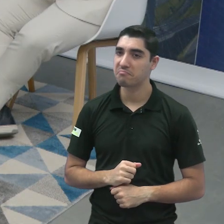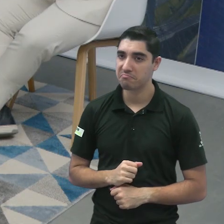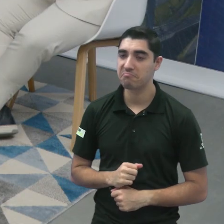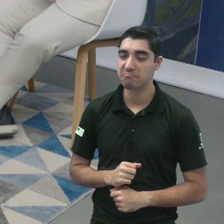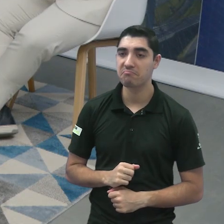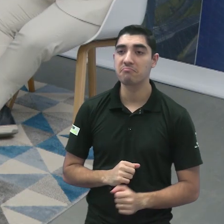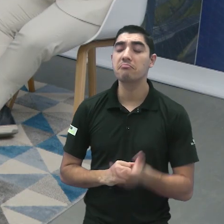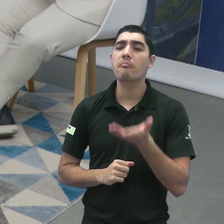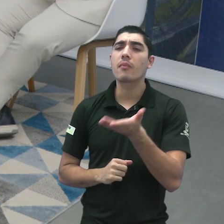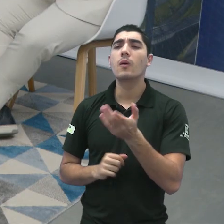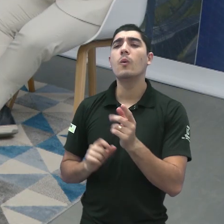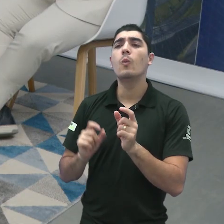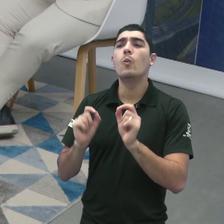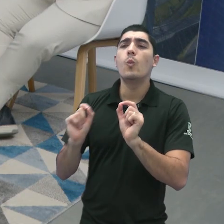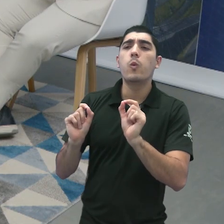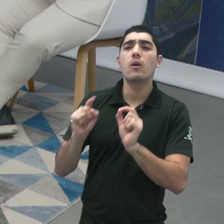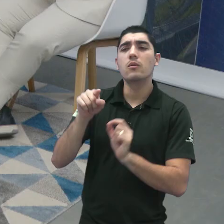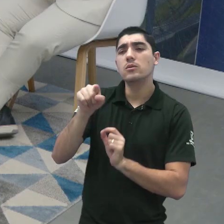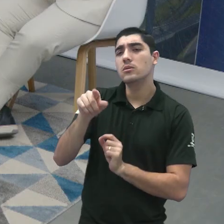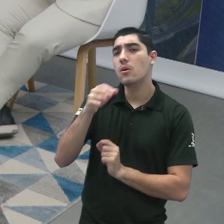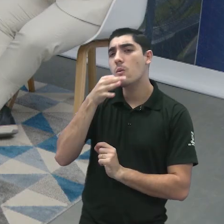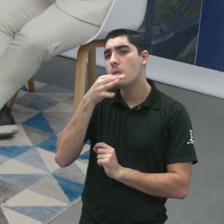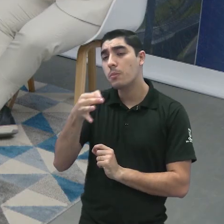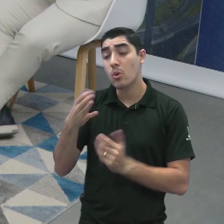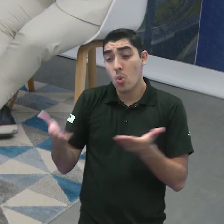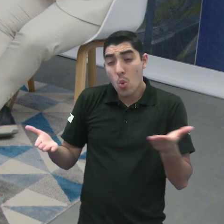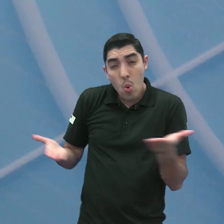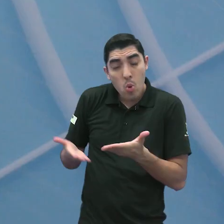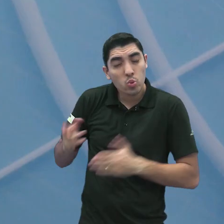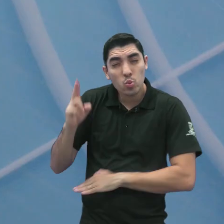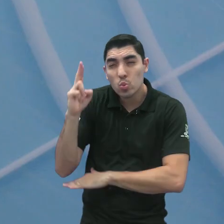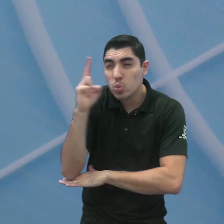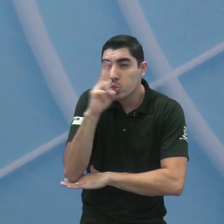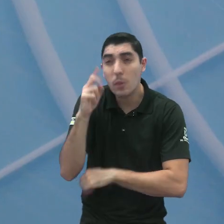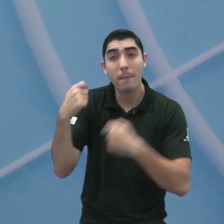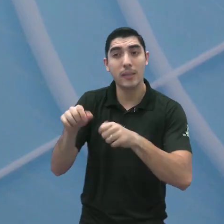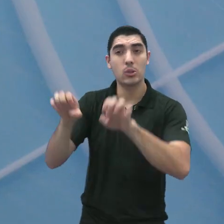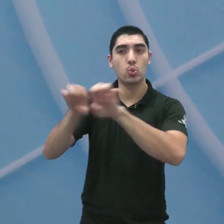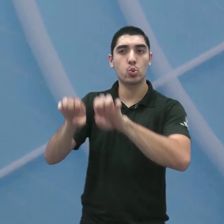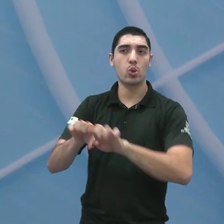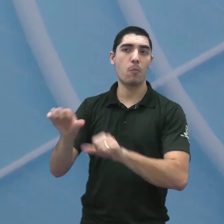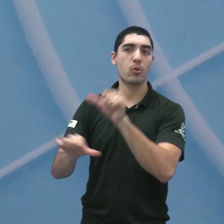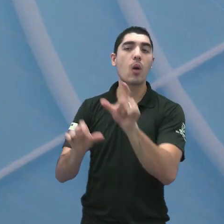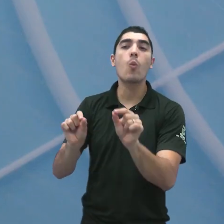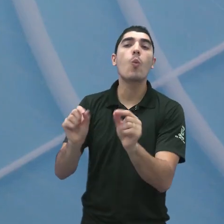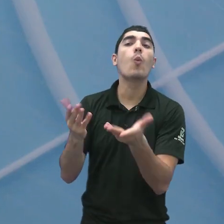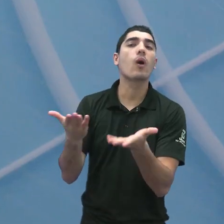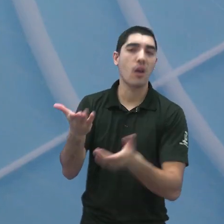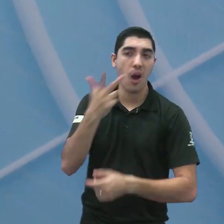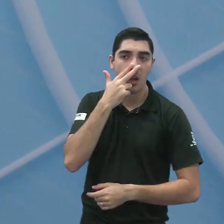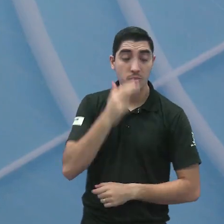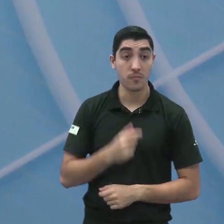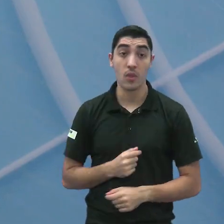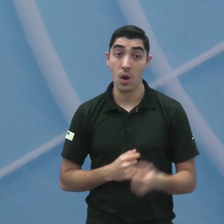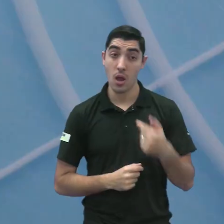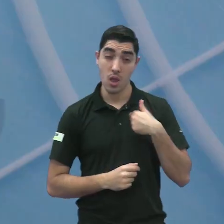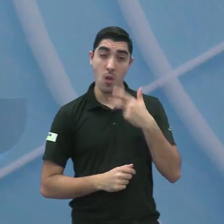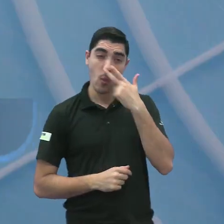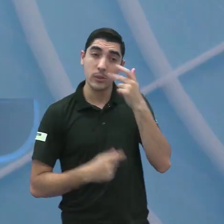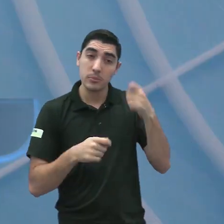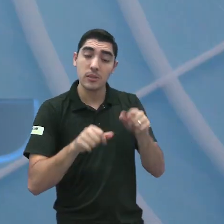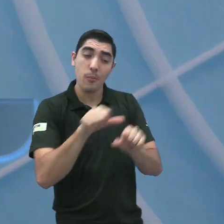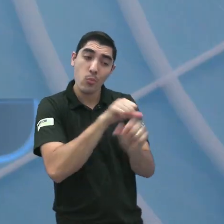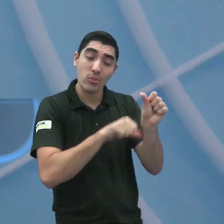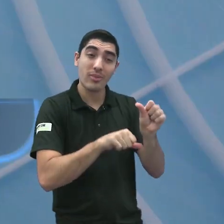mudanças estruturais você considera mais urgentes hoje, Poliana? Na verdade, assim, eu acredito que deveria ser mudado desde a